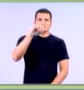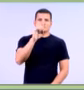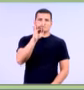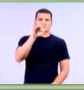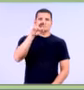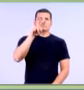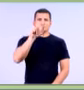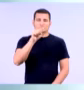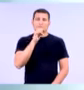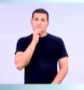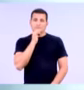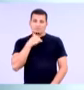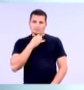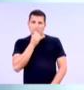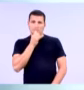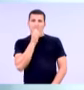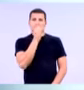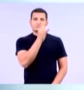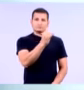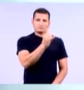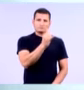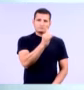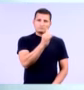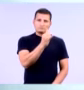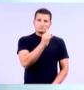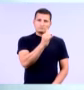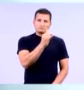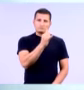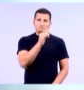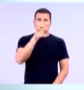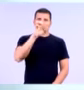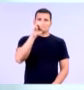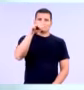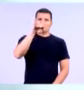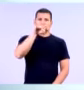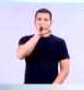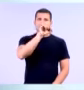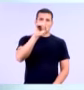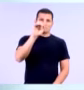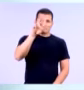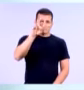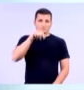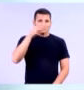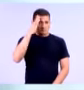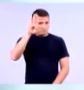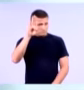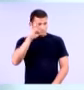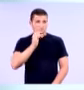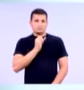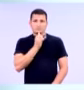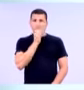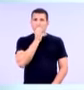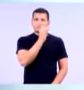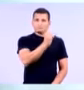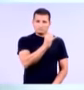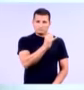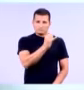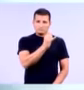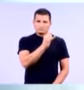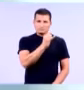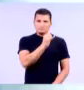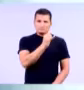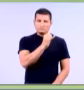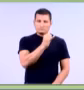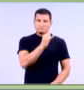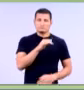da mensagem, o emissor é que é o principal, é o elemento priorizado. Preste atenção no que eu estou falando, que deve ter alguma coisa na